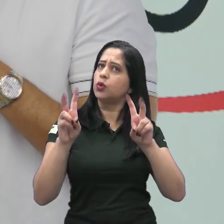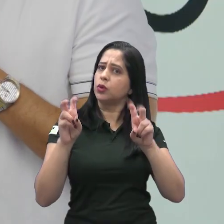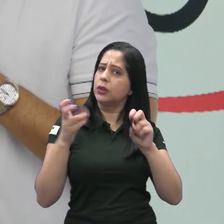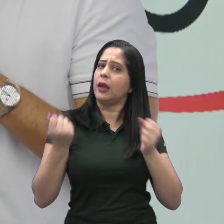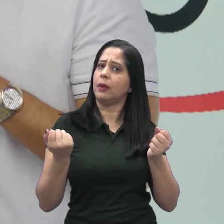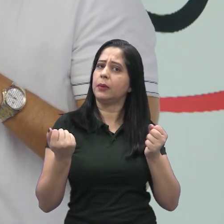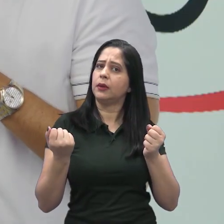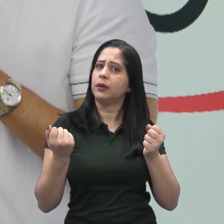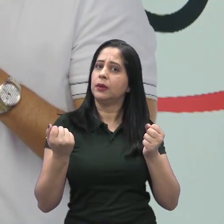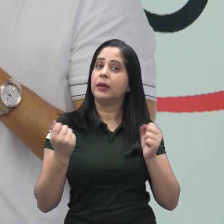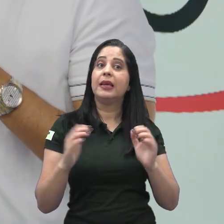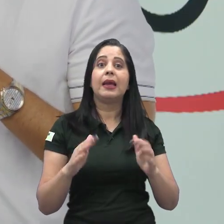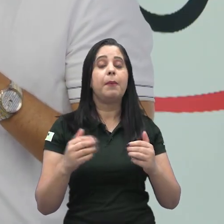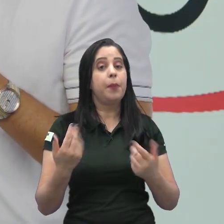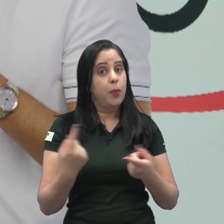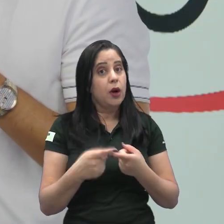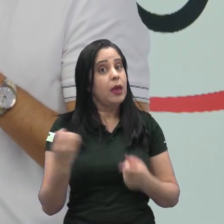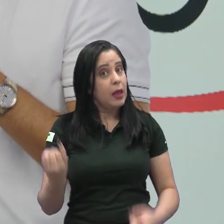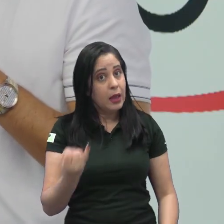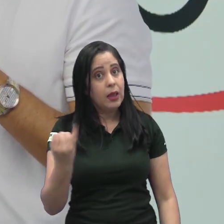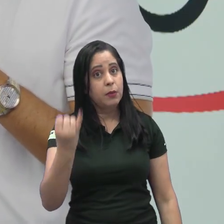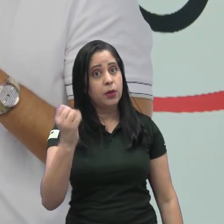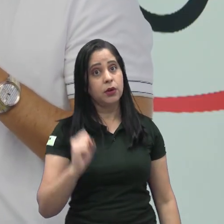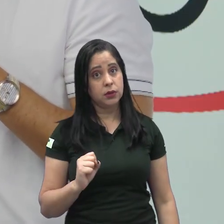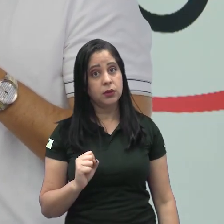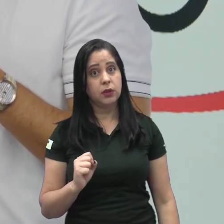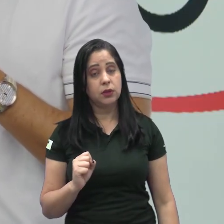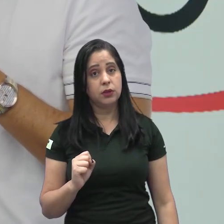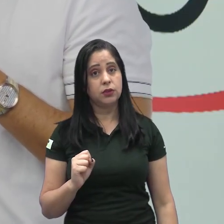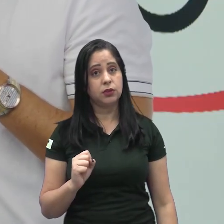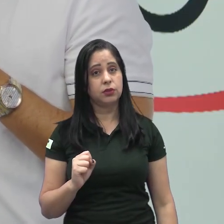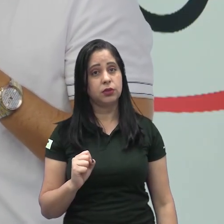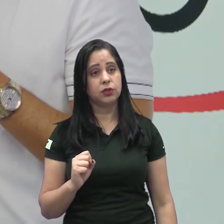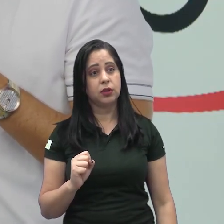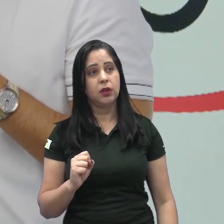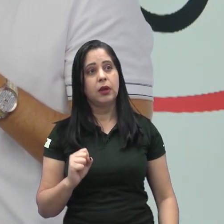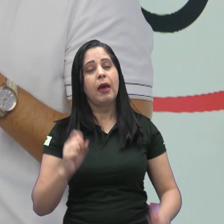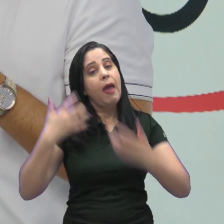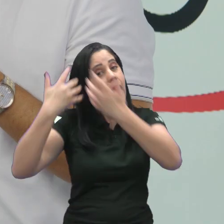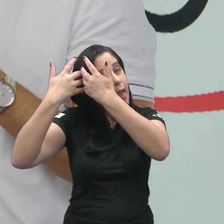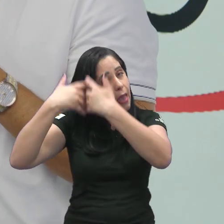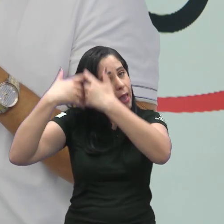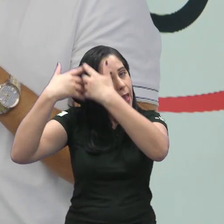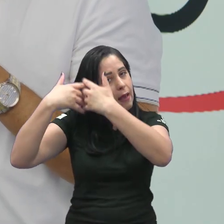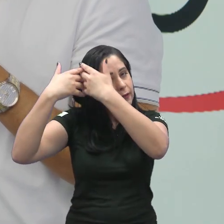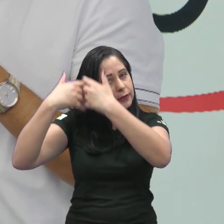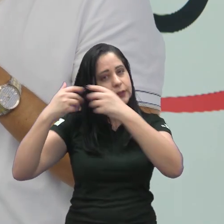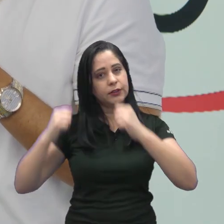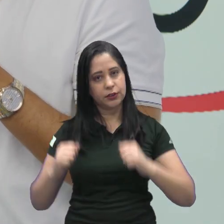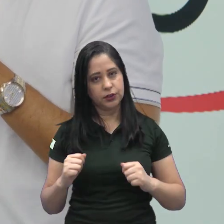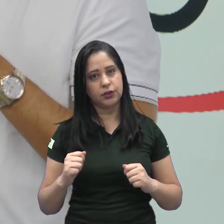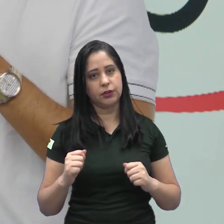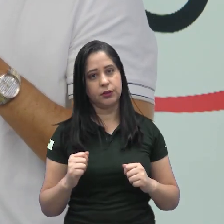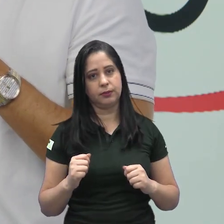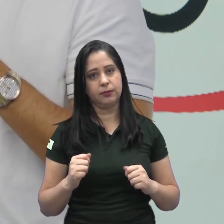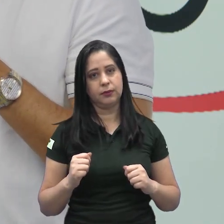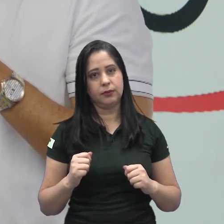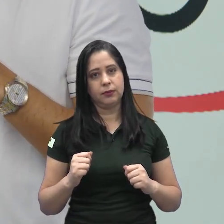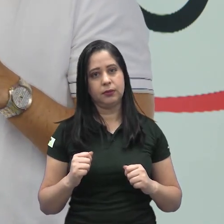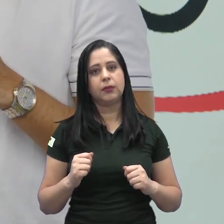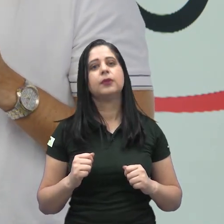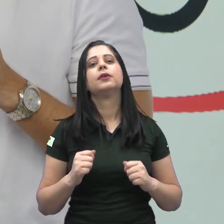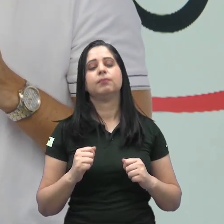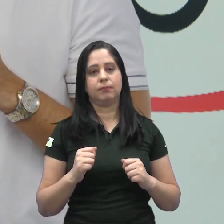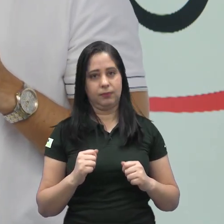dica que eu tô dando, porque ela é muito importante. Pensa como se você estivesse do outro lado mesmo. Então, isso vai ser a chave essencial para você,